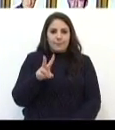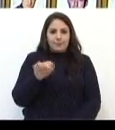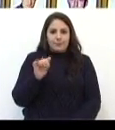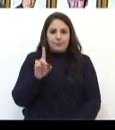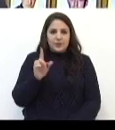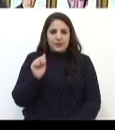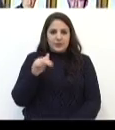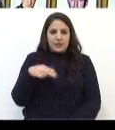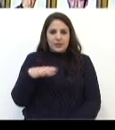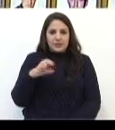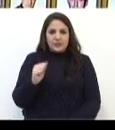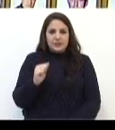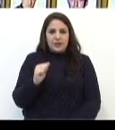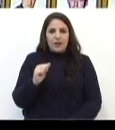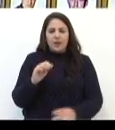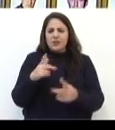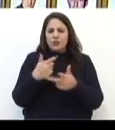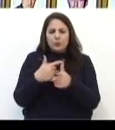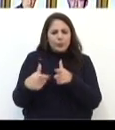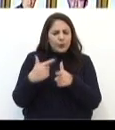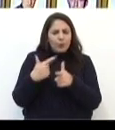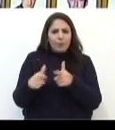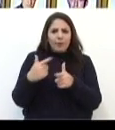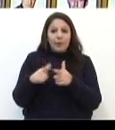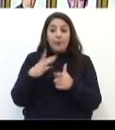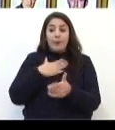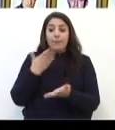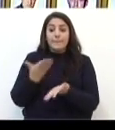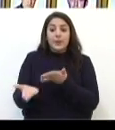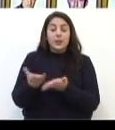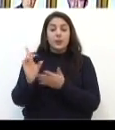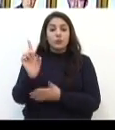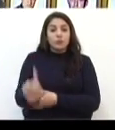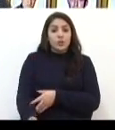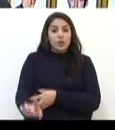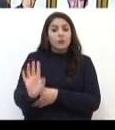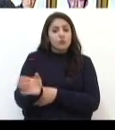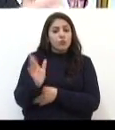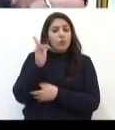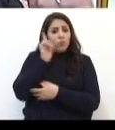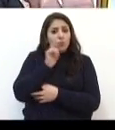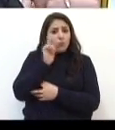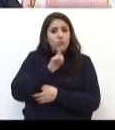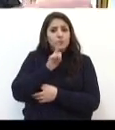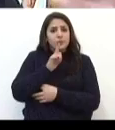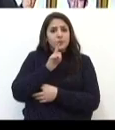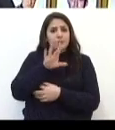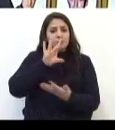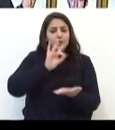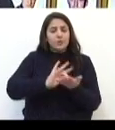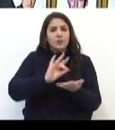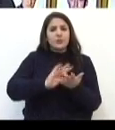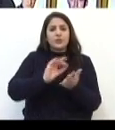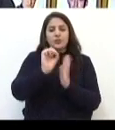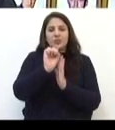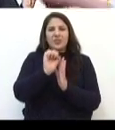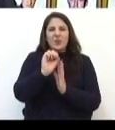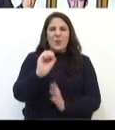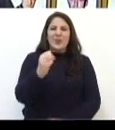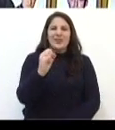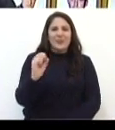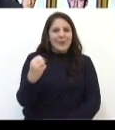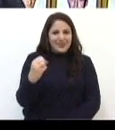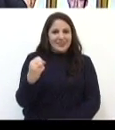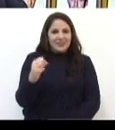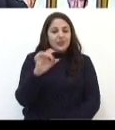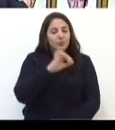sendo feita com relação à Previdência, tirando direitos já conquistados e ainda conquistado na Constituição de 88.